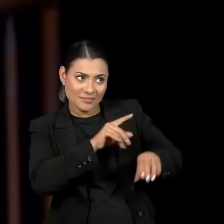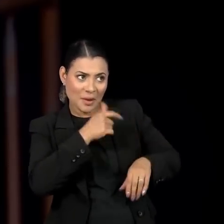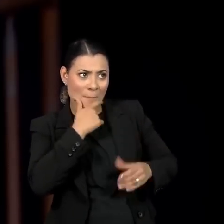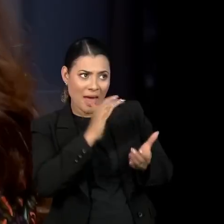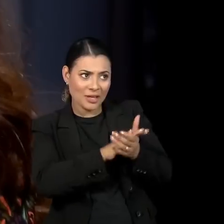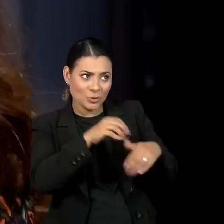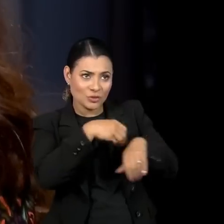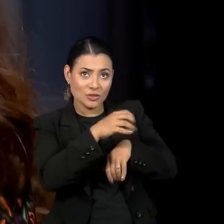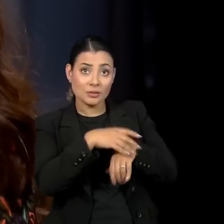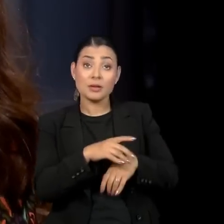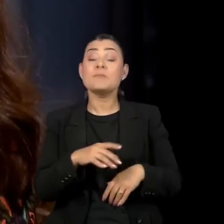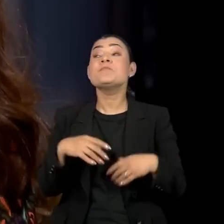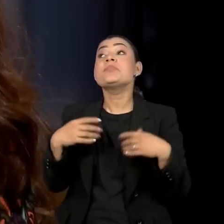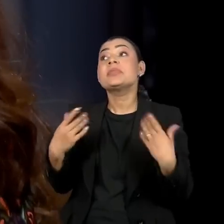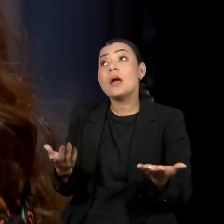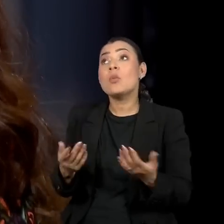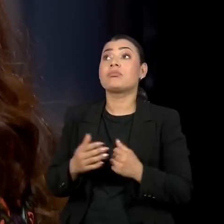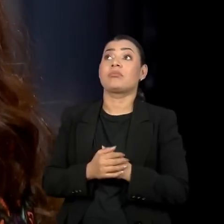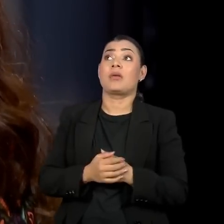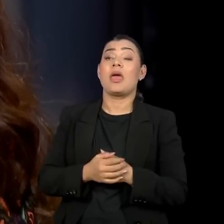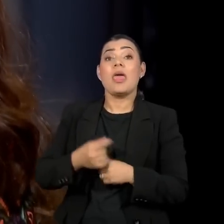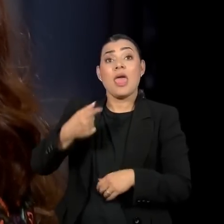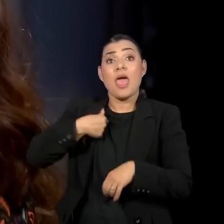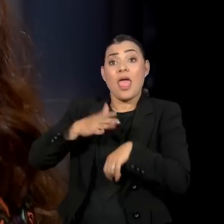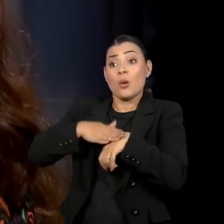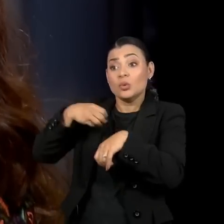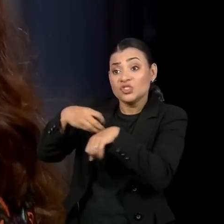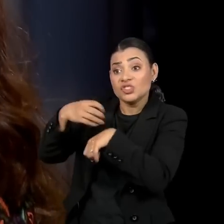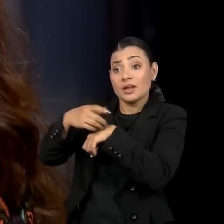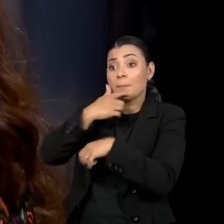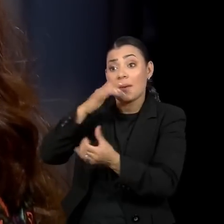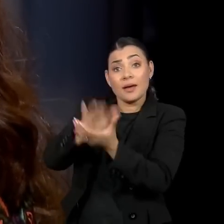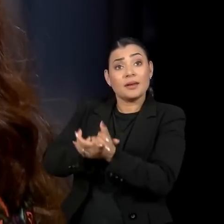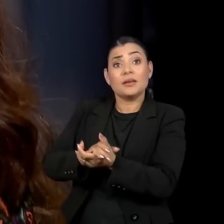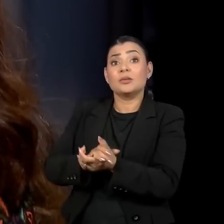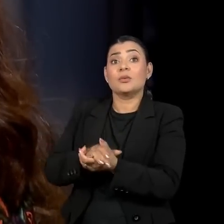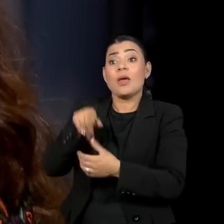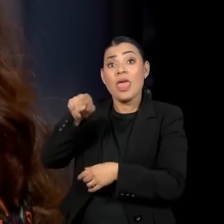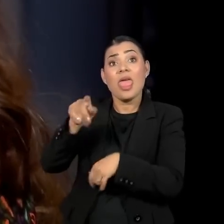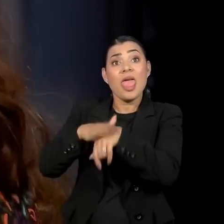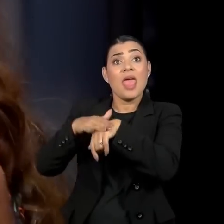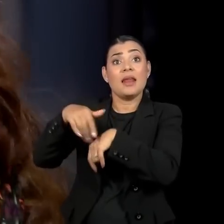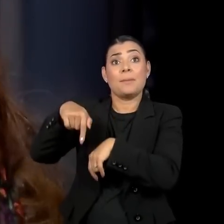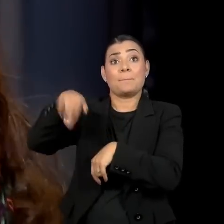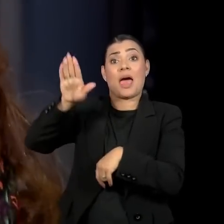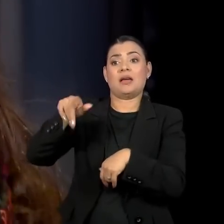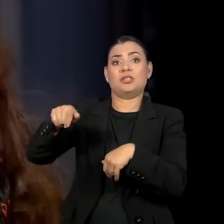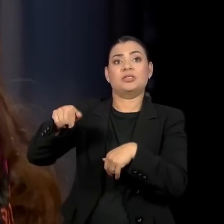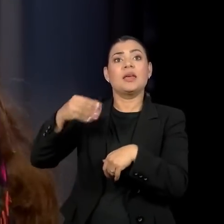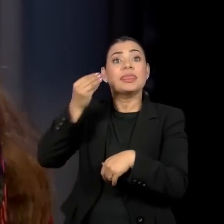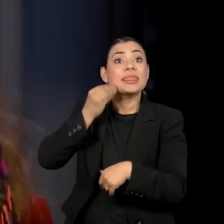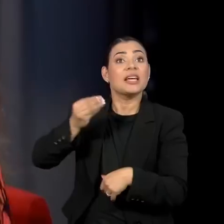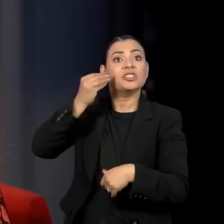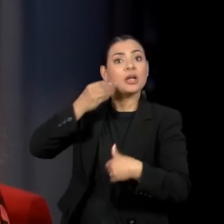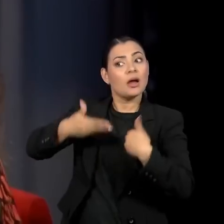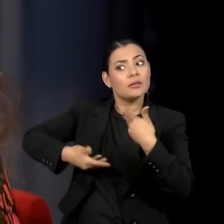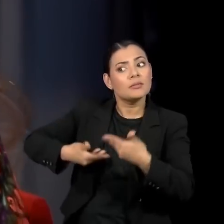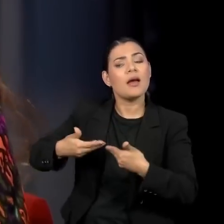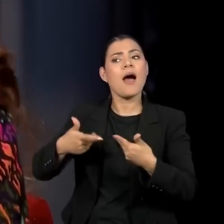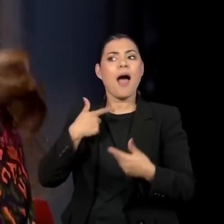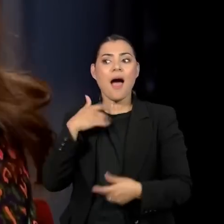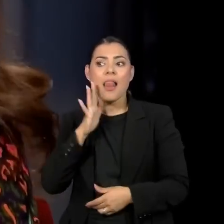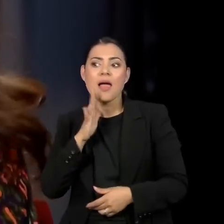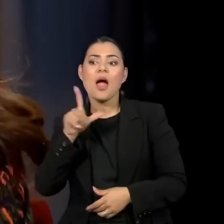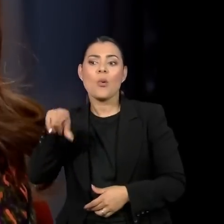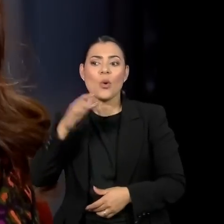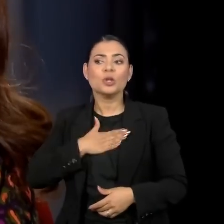ele? Não, muito do que eu dou de dica foi ele que ele que foi testando em mim, e eu falei, isso aqui é